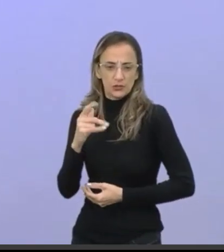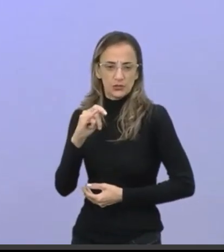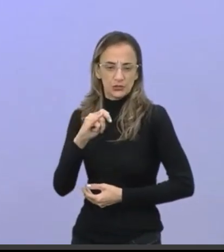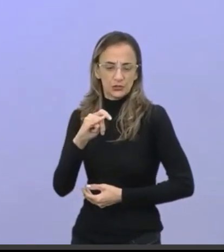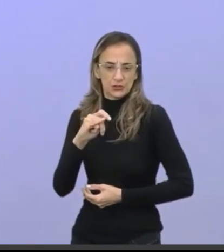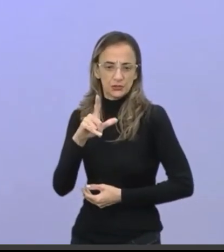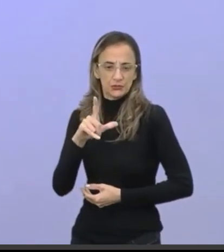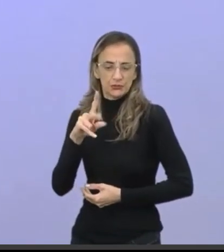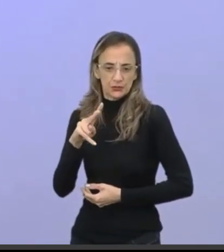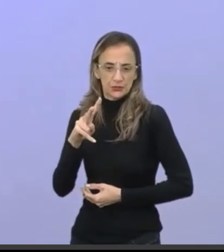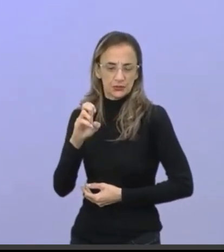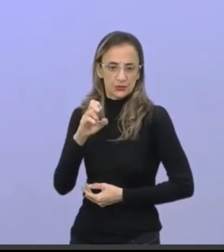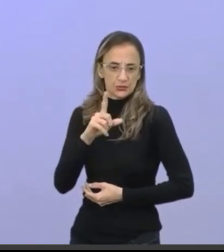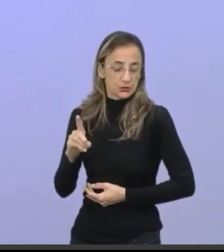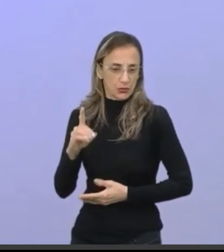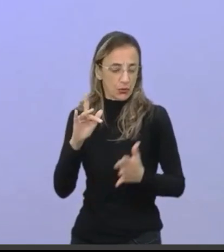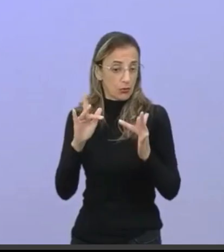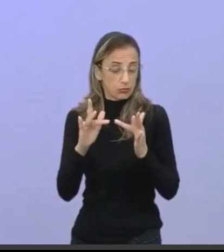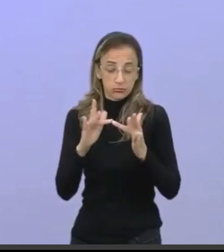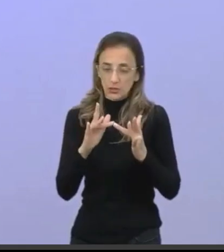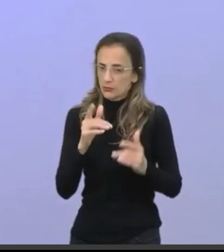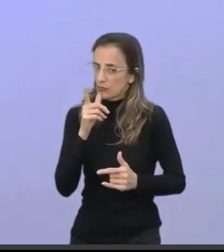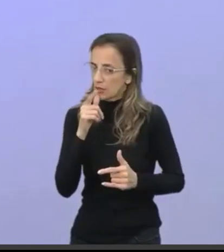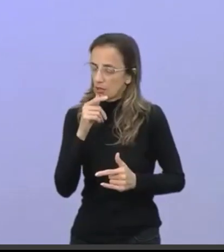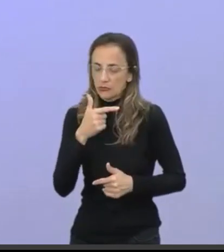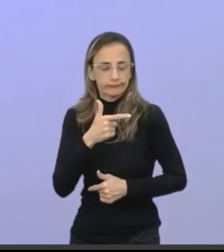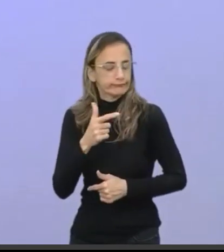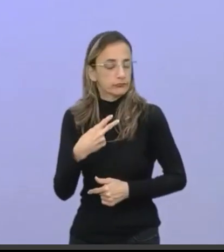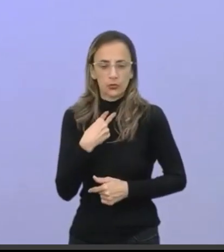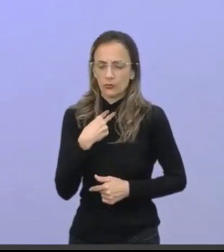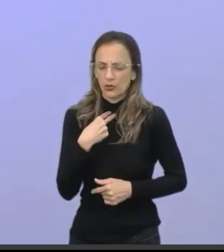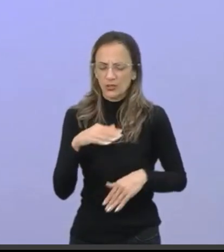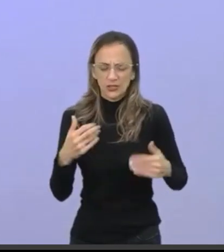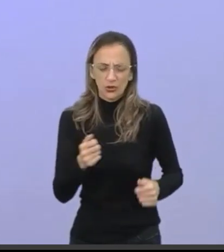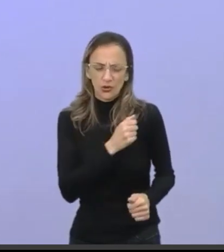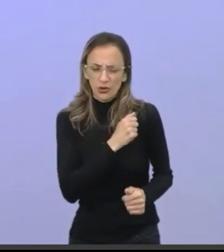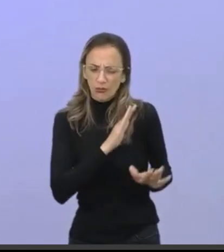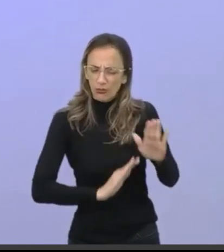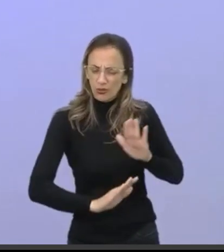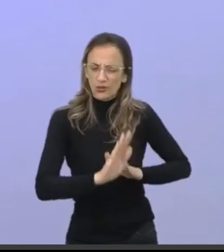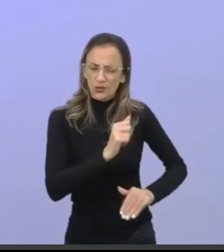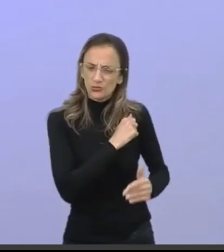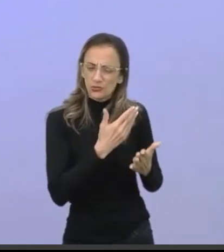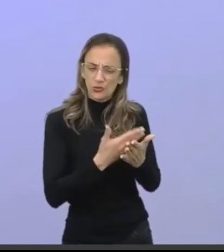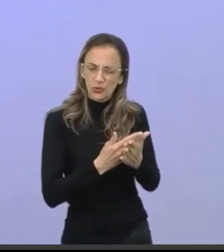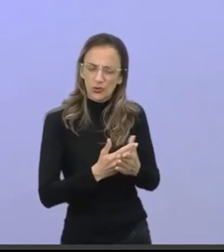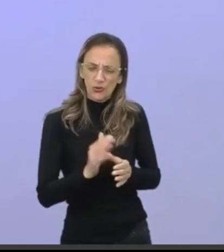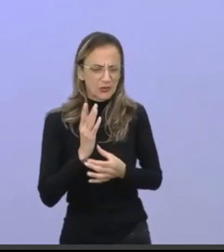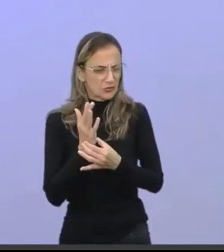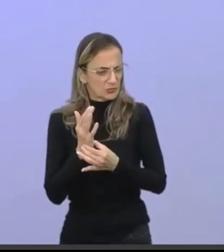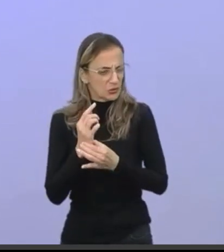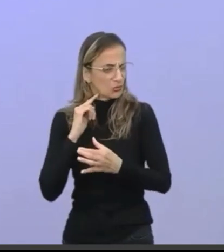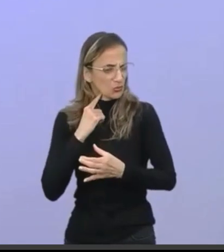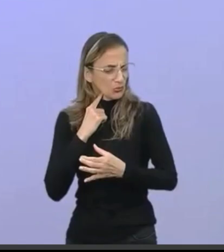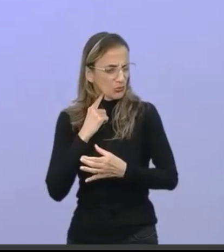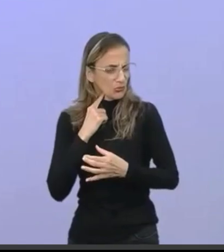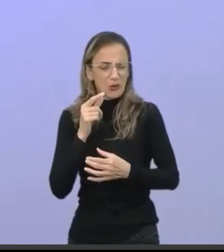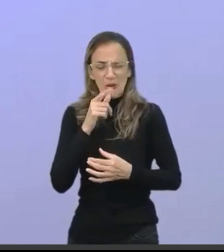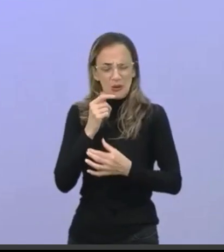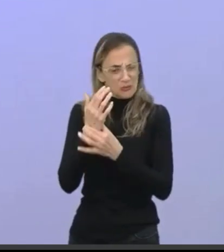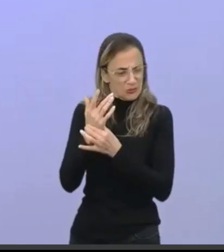receber ali entrar em contato com a água. Então, neste momento, tenha cuidado com os estudantes para que eles não estejam com as mãos sujas ou as mãos molhadas para